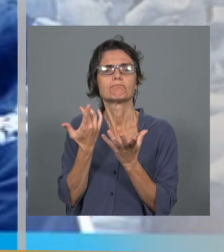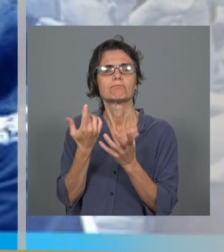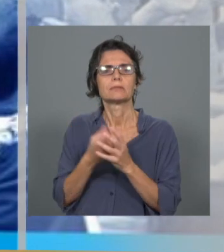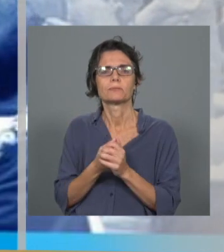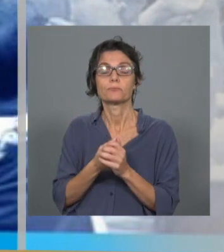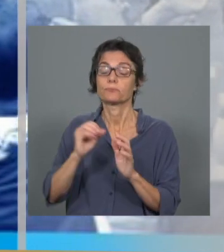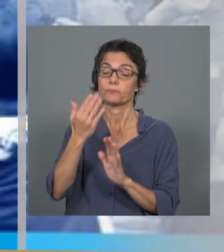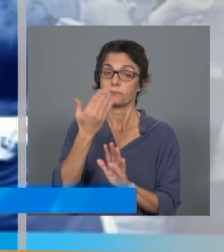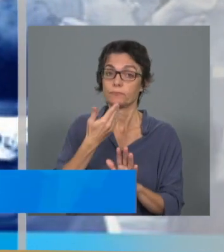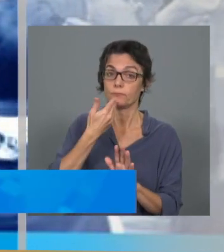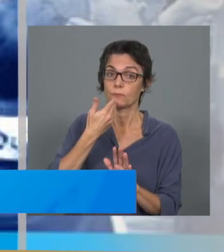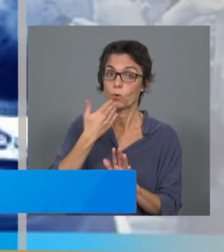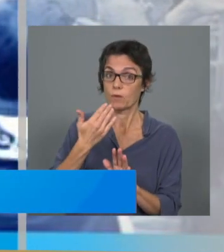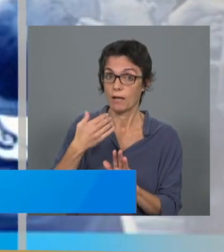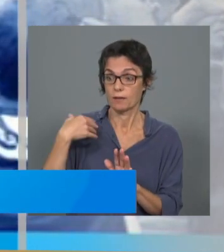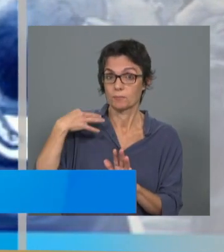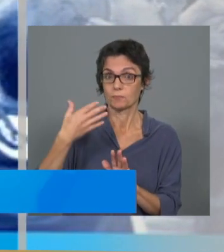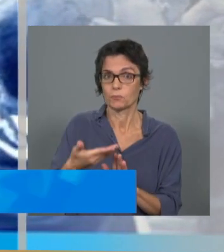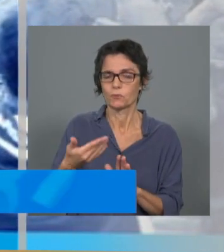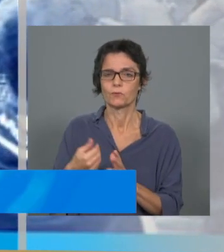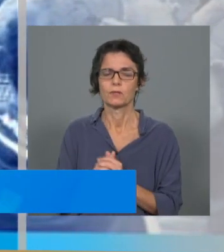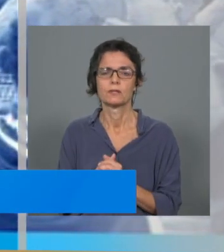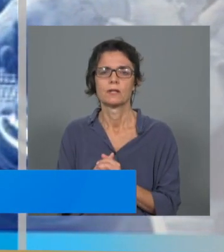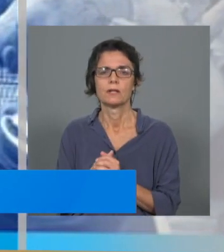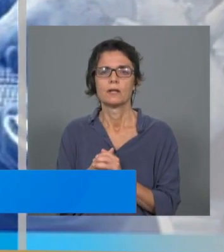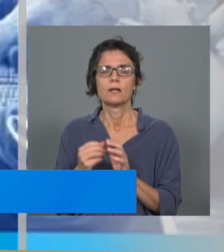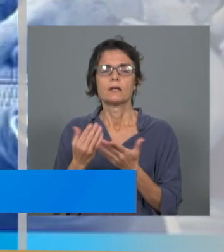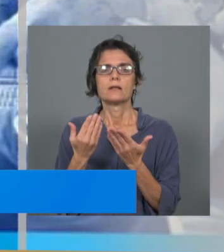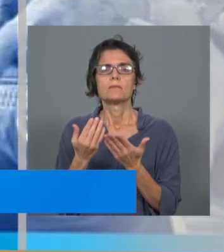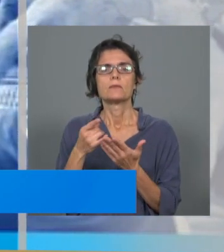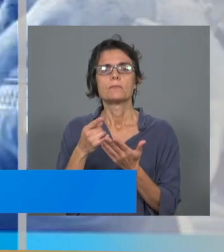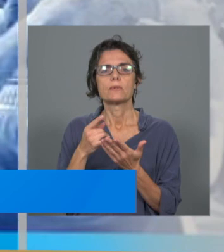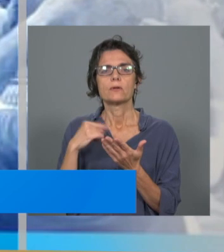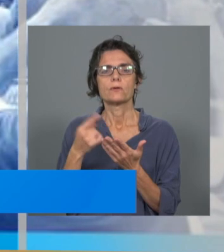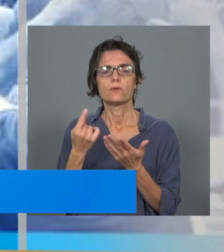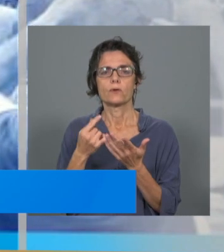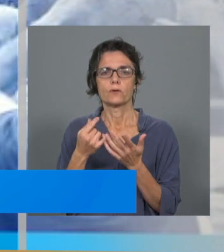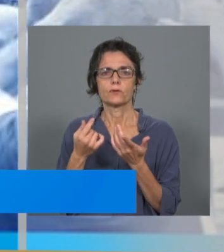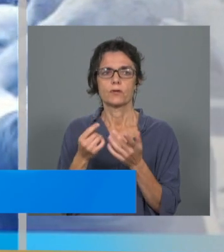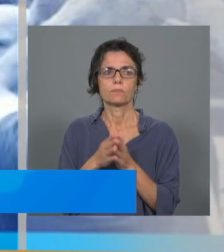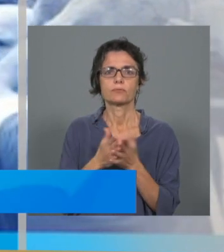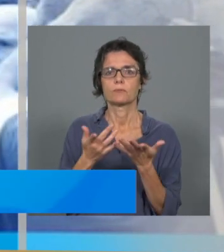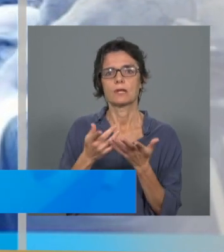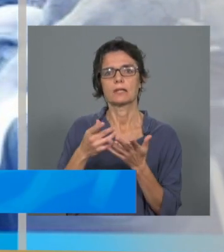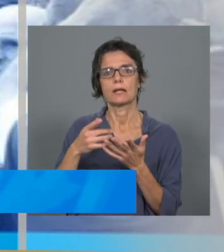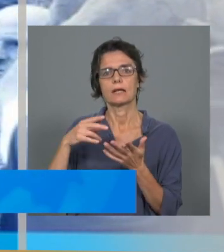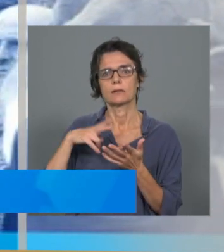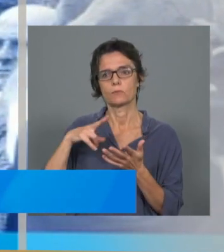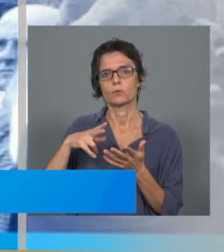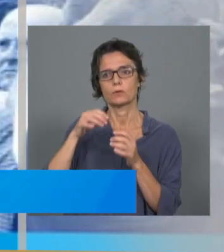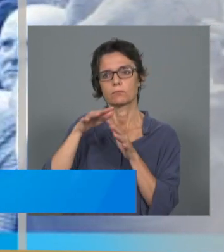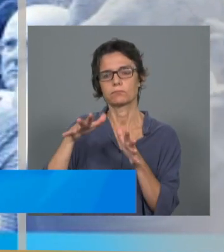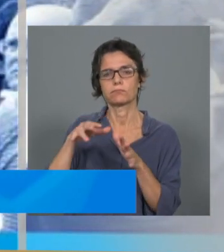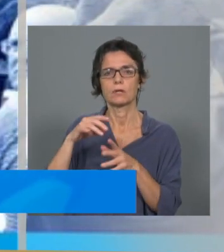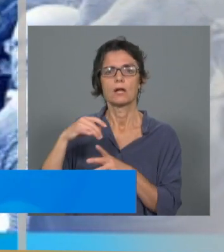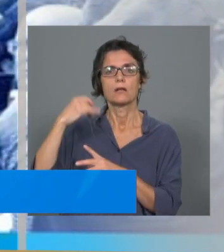interessado a nós. O que surge, nós tivemos a oportunidade de fazer a distribuição deste filme em Portugal e foi com muita honra que aceitámos